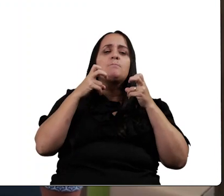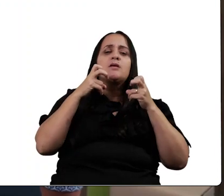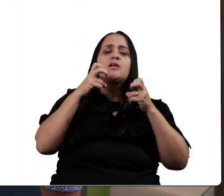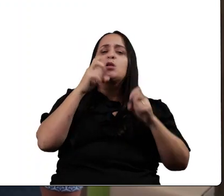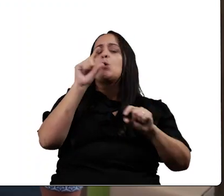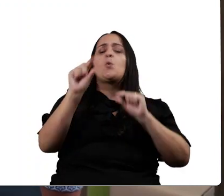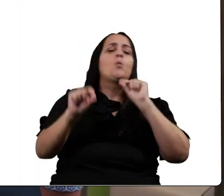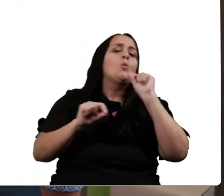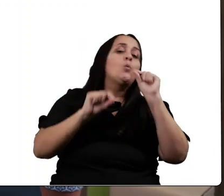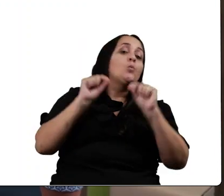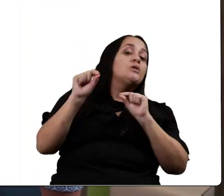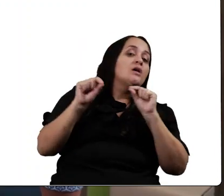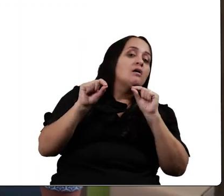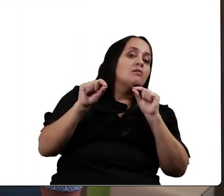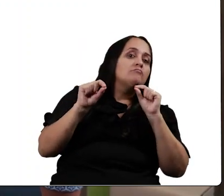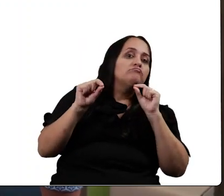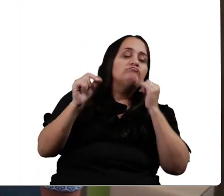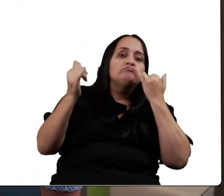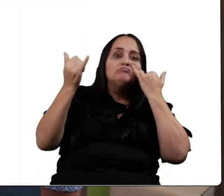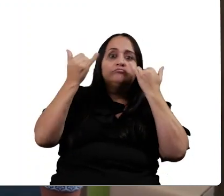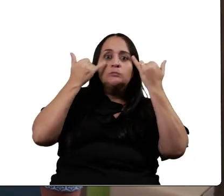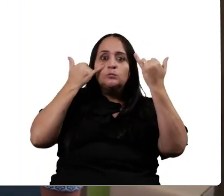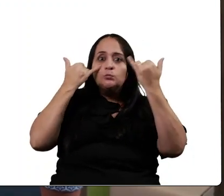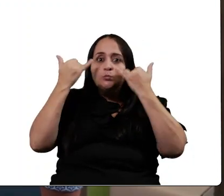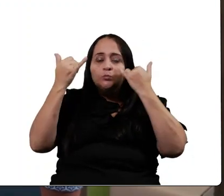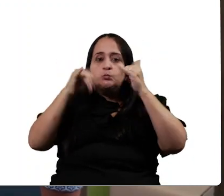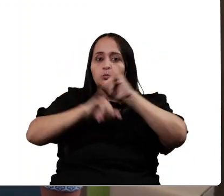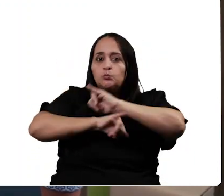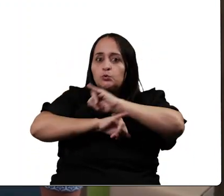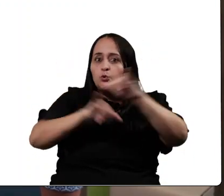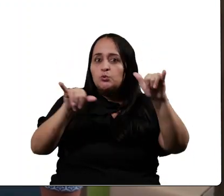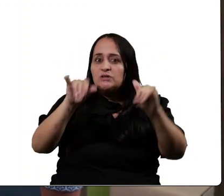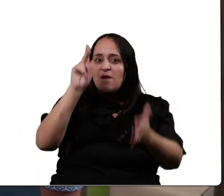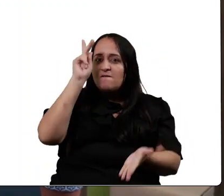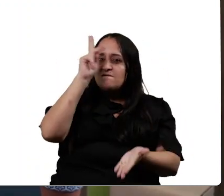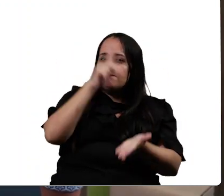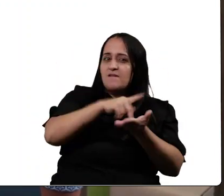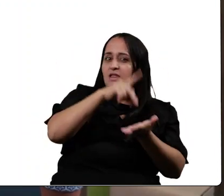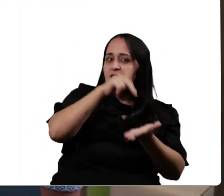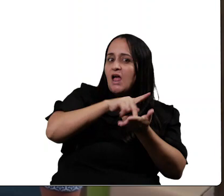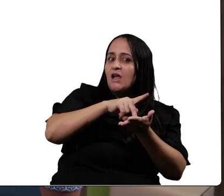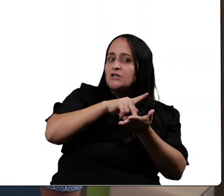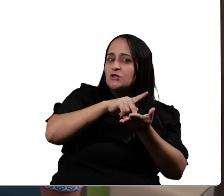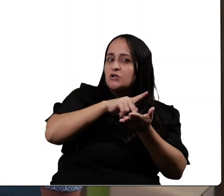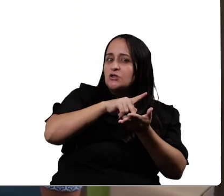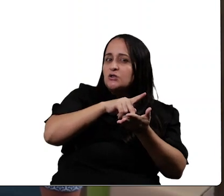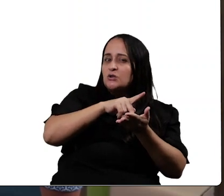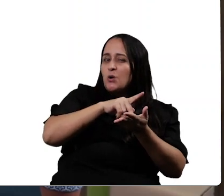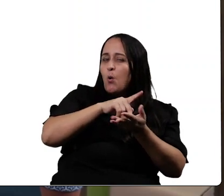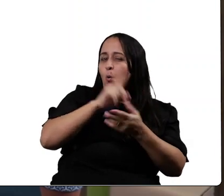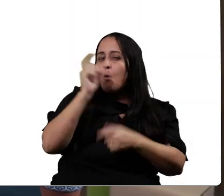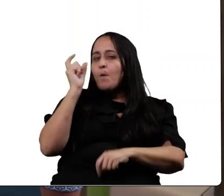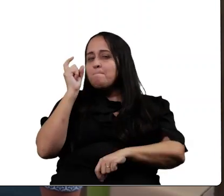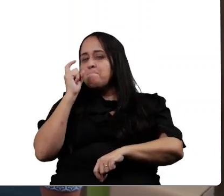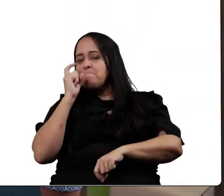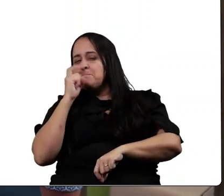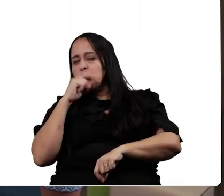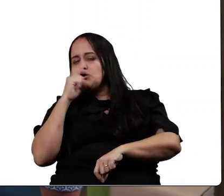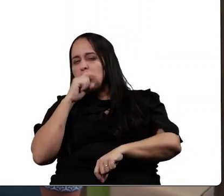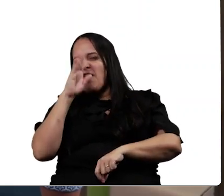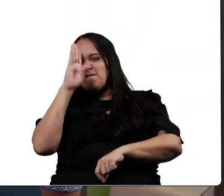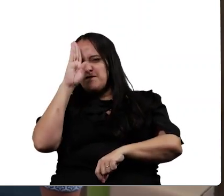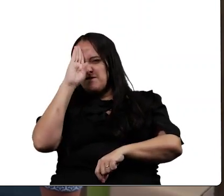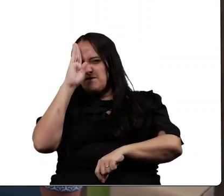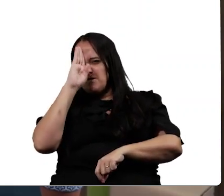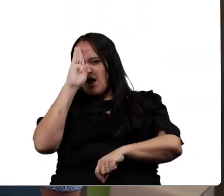uma notícia verdadeira, um fato verdadeiro ou um fato mentiroso, aquele que a gente